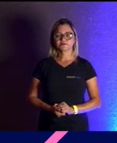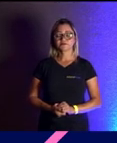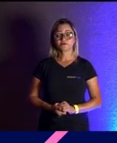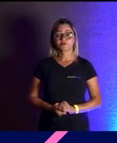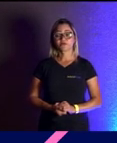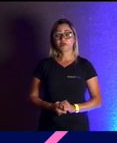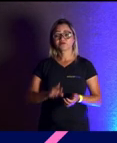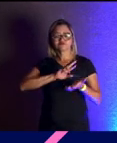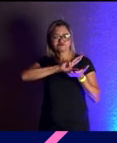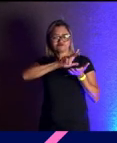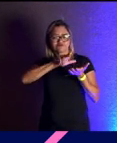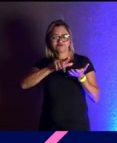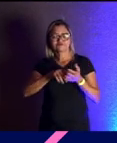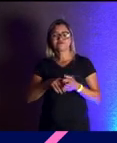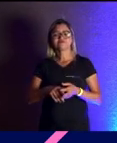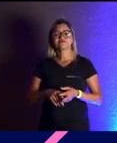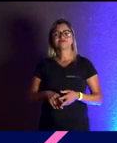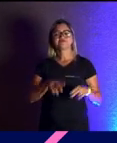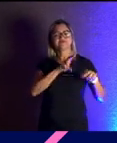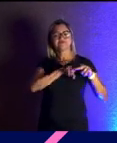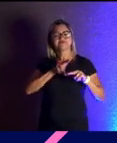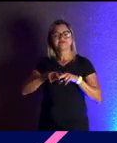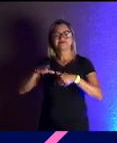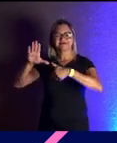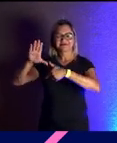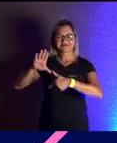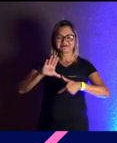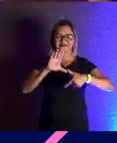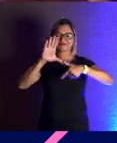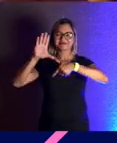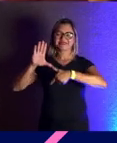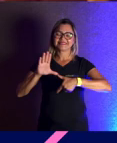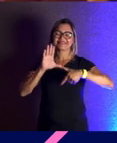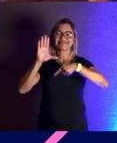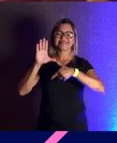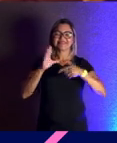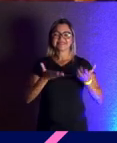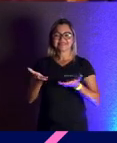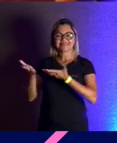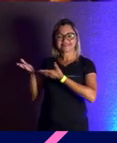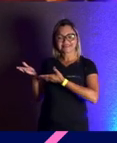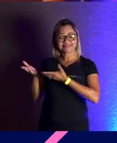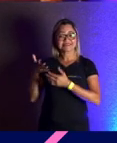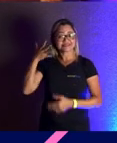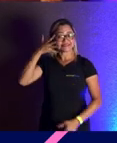Enfim, gente, aqui um painel latino-americano. Vamos falar